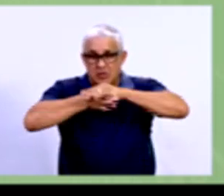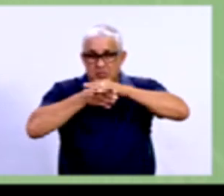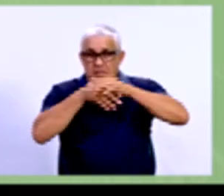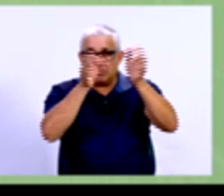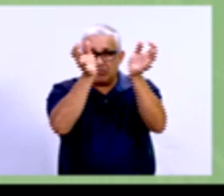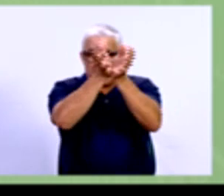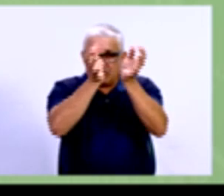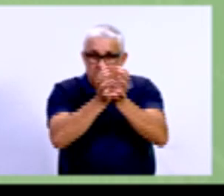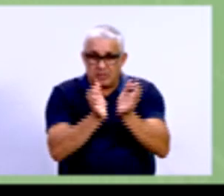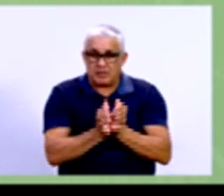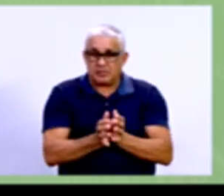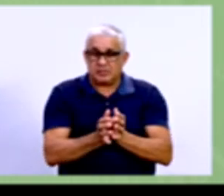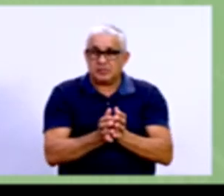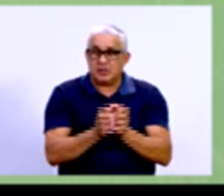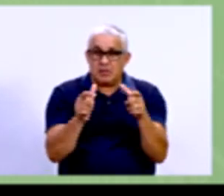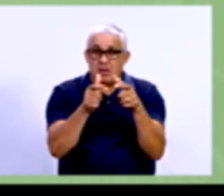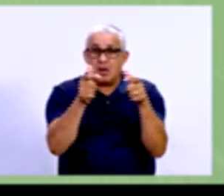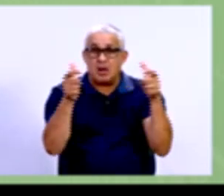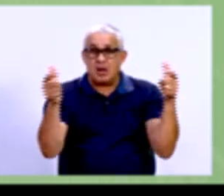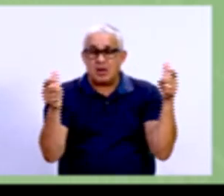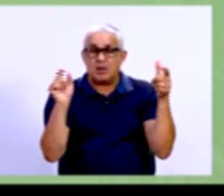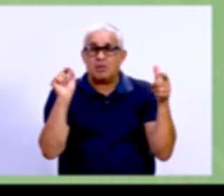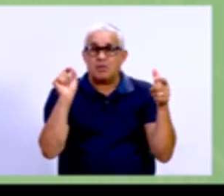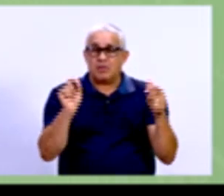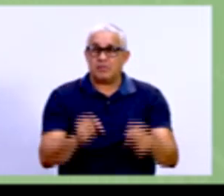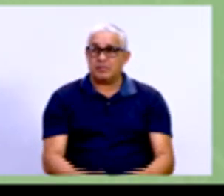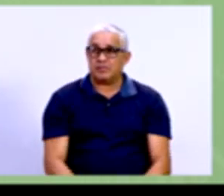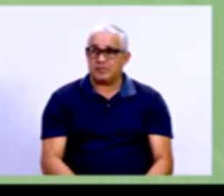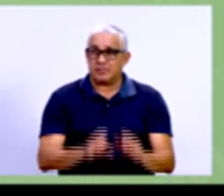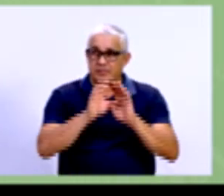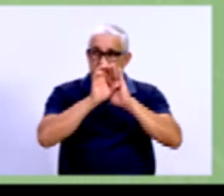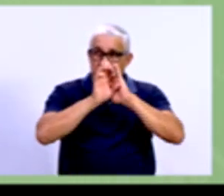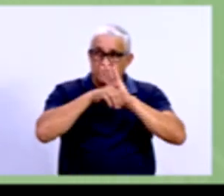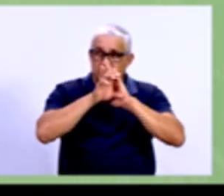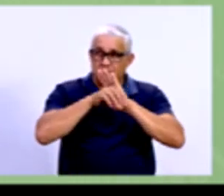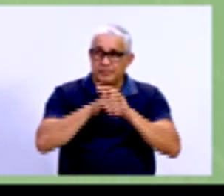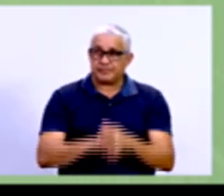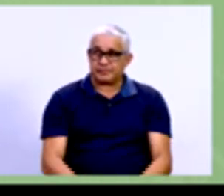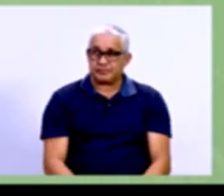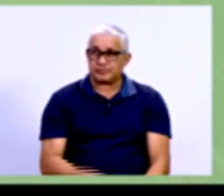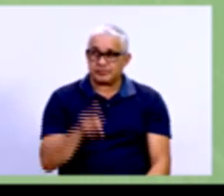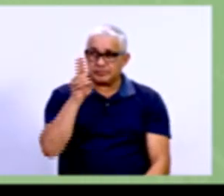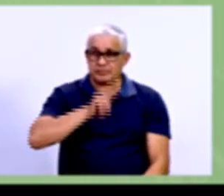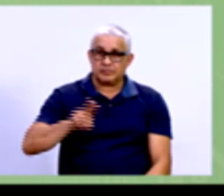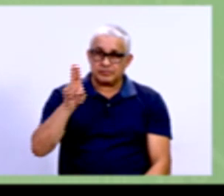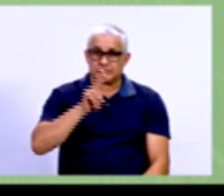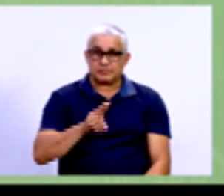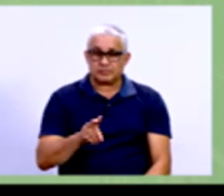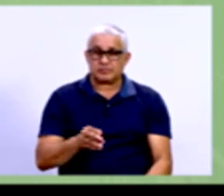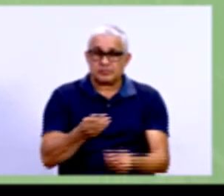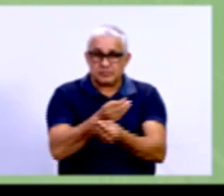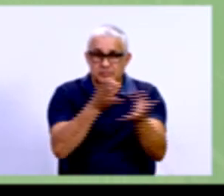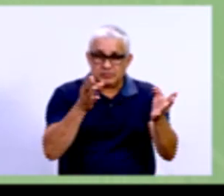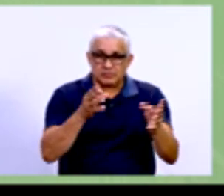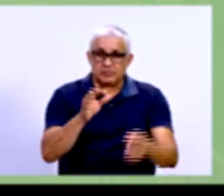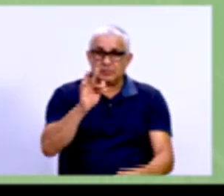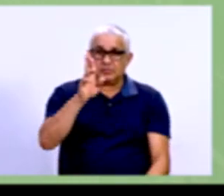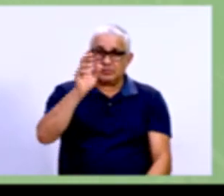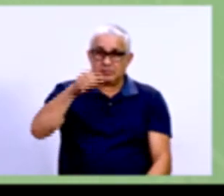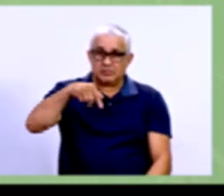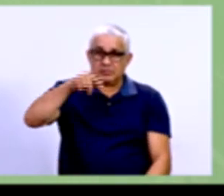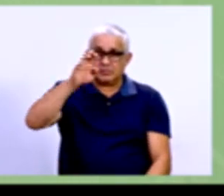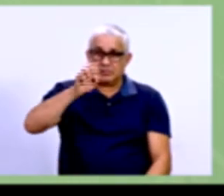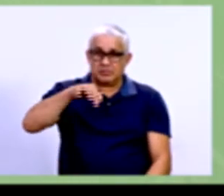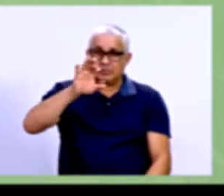A amplitude é outro conceito utilizado na distribuição de frequências e consiste na diferença entre